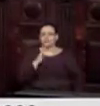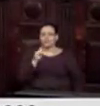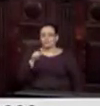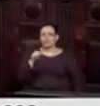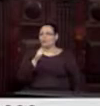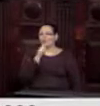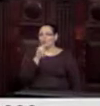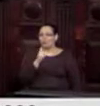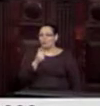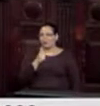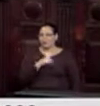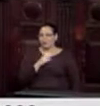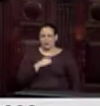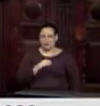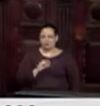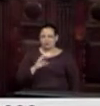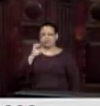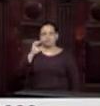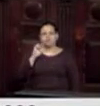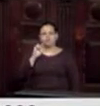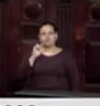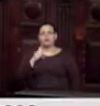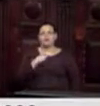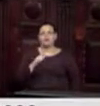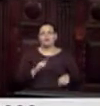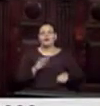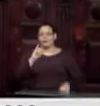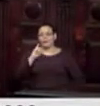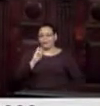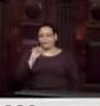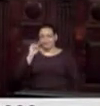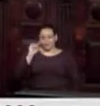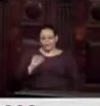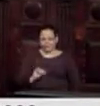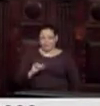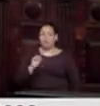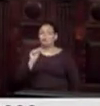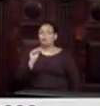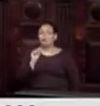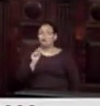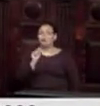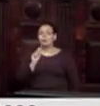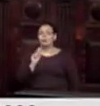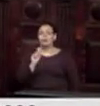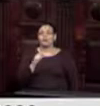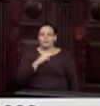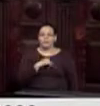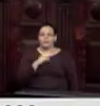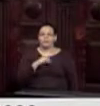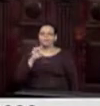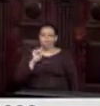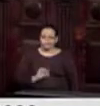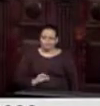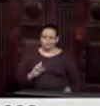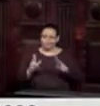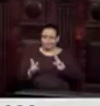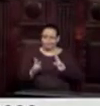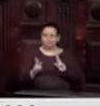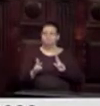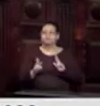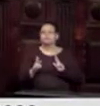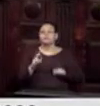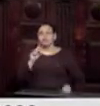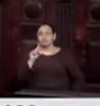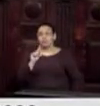ter reajuste, considerando o processo inflacionário, representa a redução de salário. E